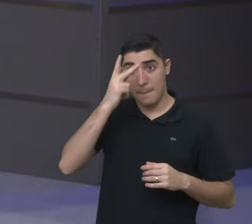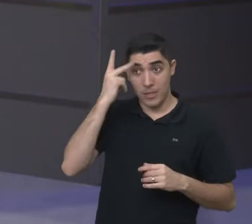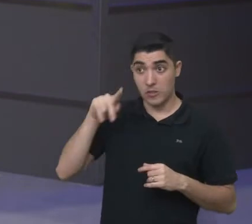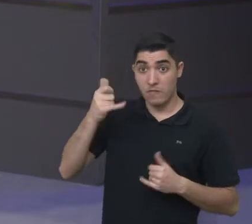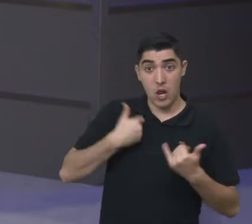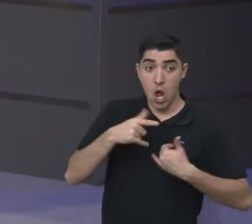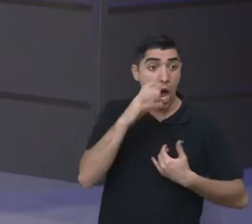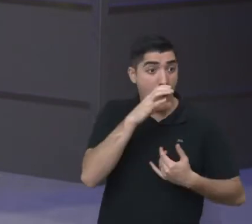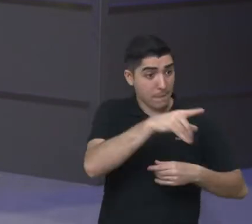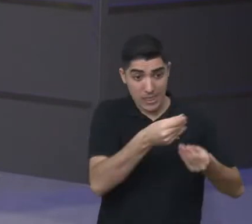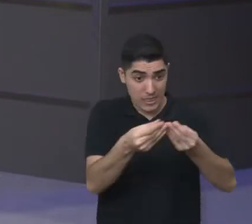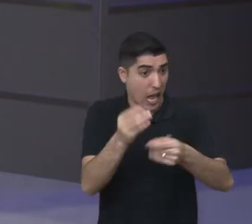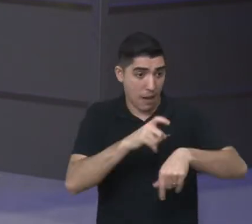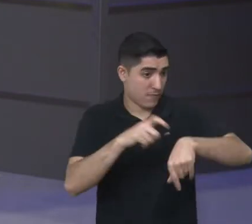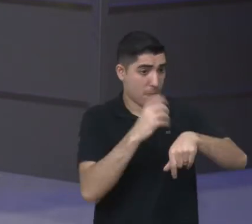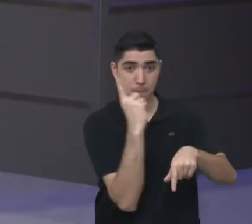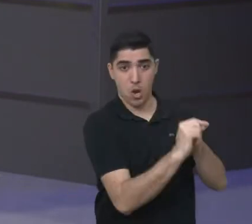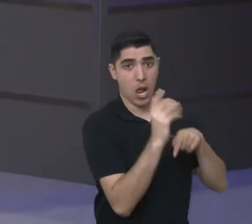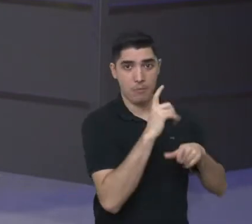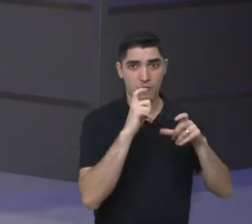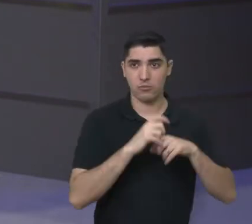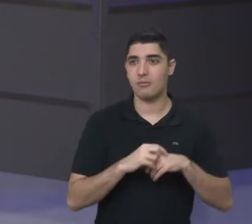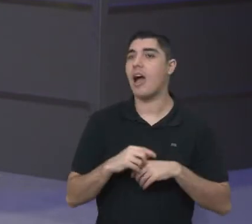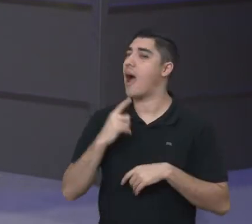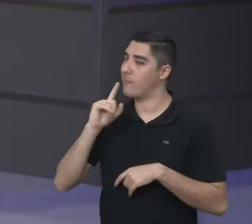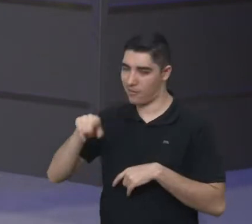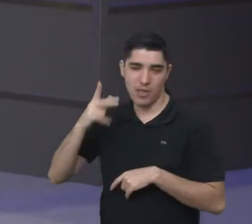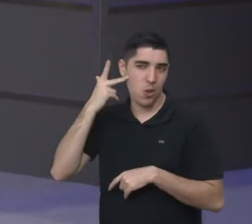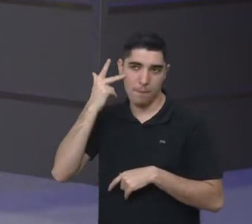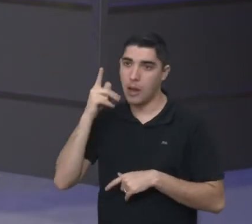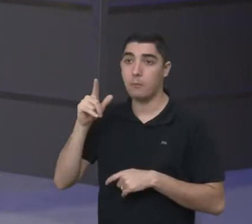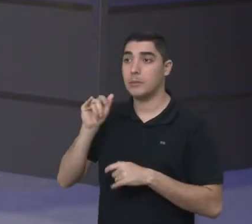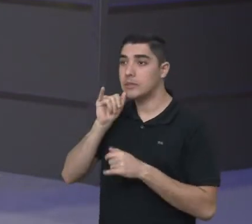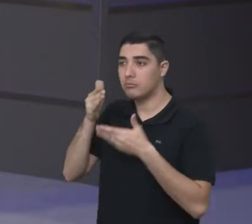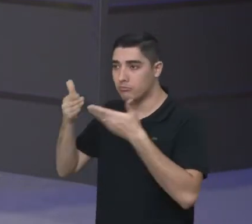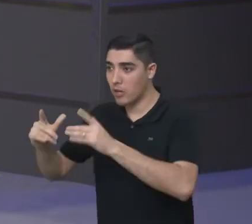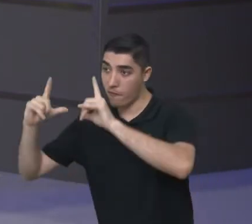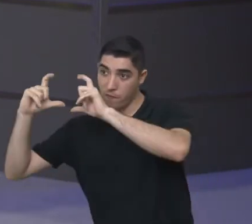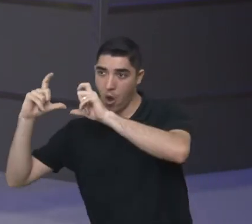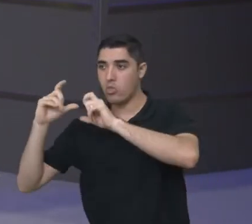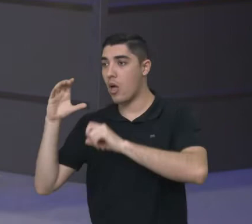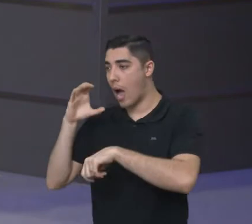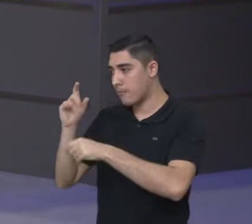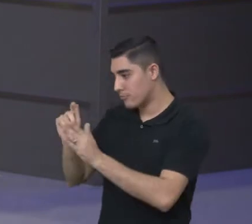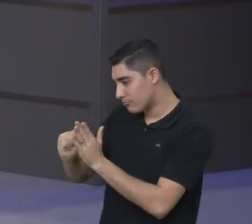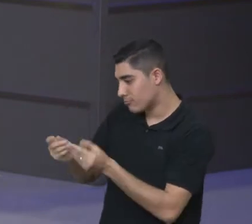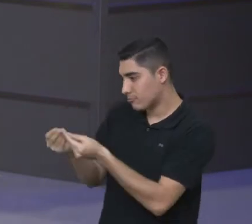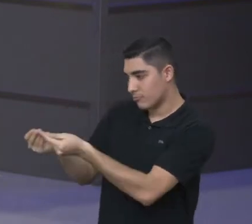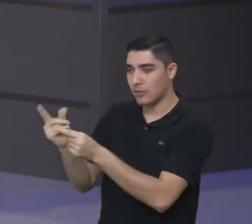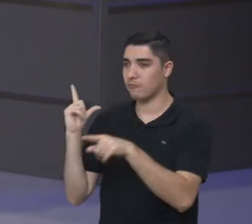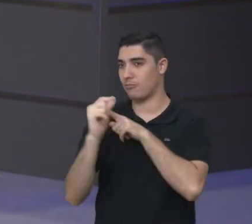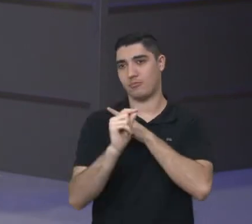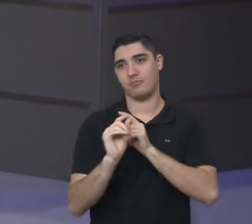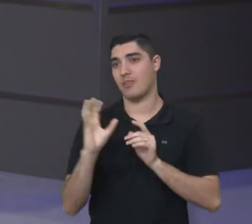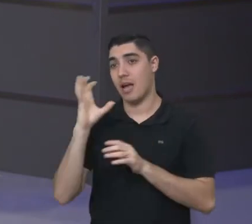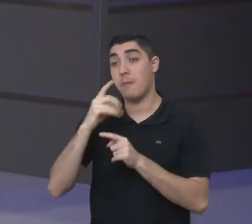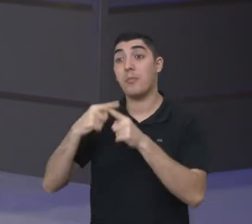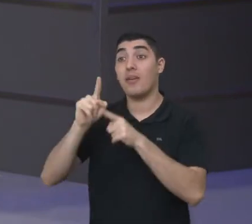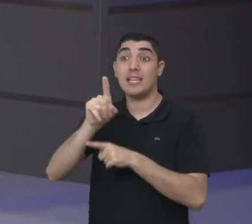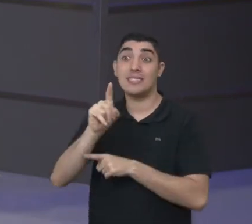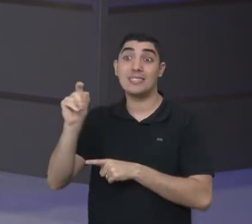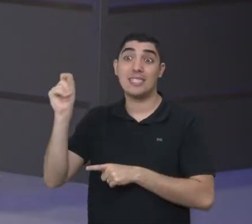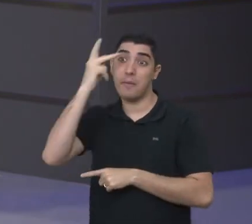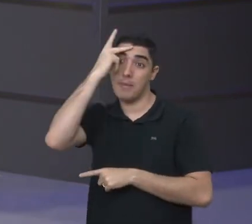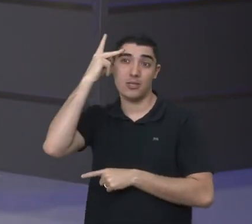já entrega pra ele, tira foto. Não, tira foto e vaza, é rápido. Porque é 100 pessoas... Você pra fazer esse network, né, ia ser top,